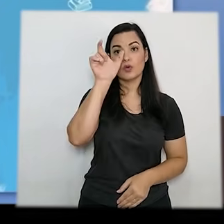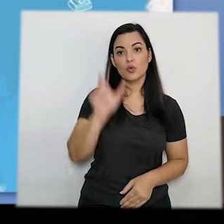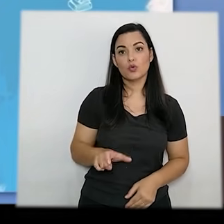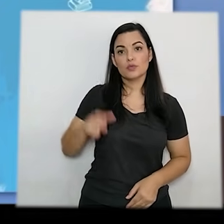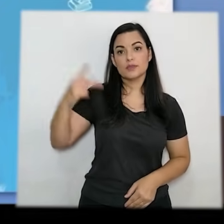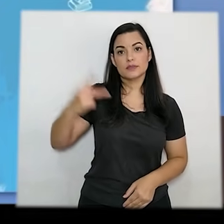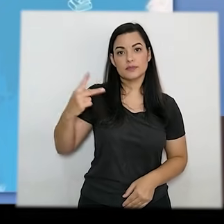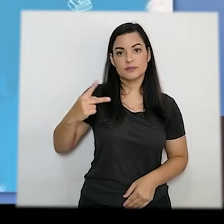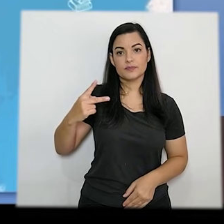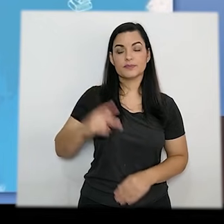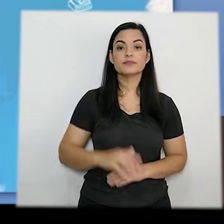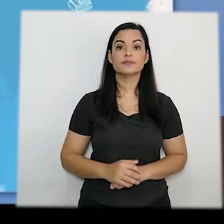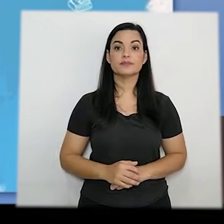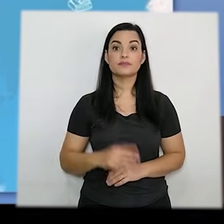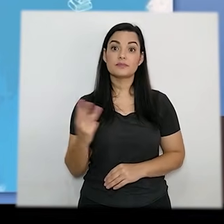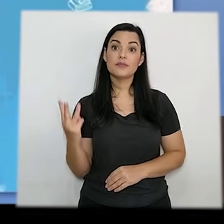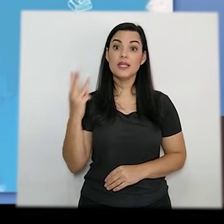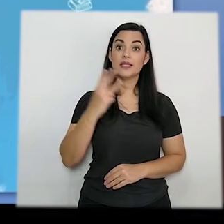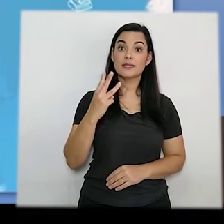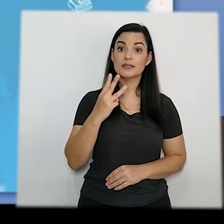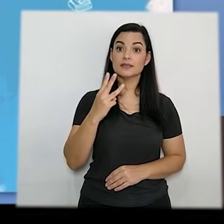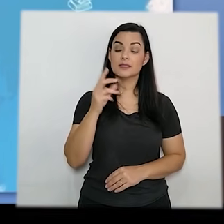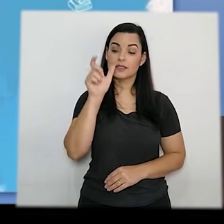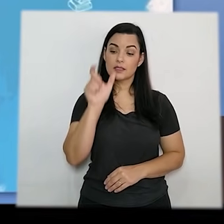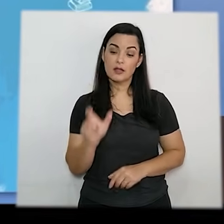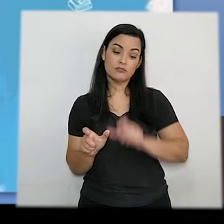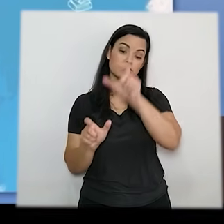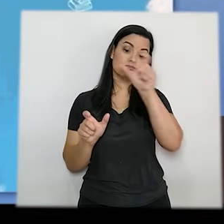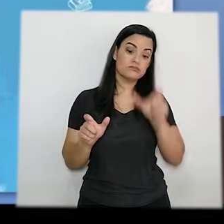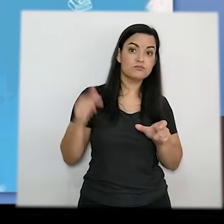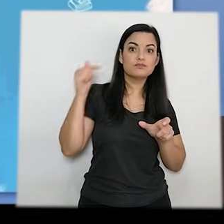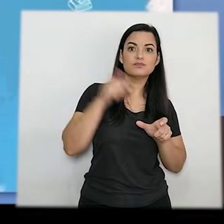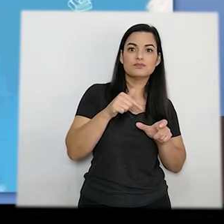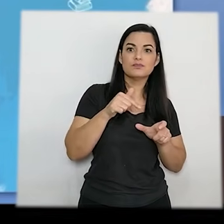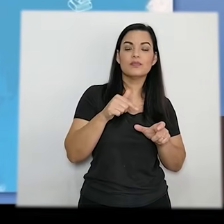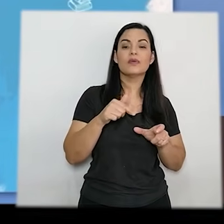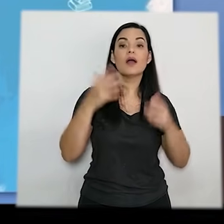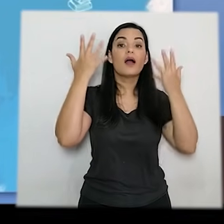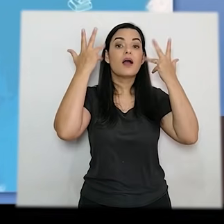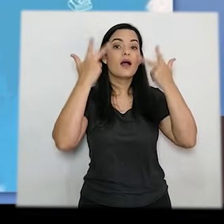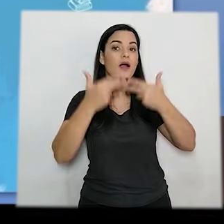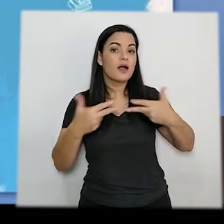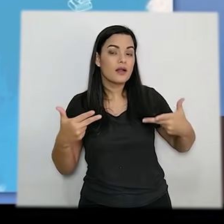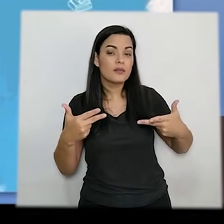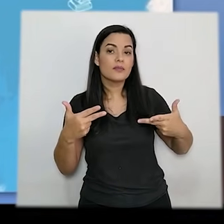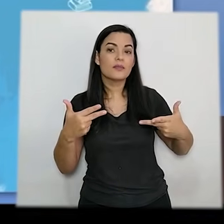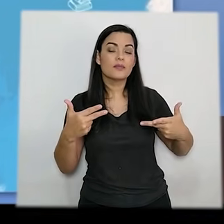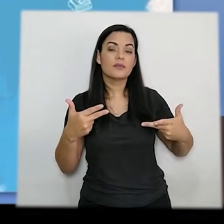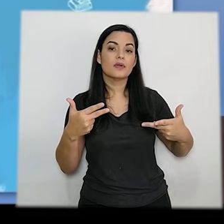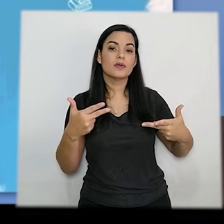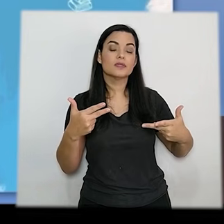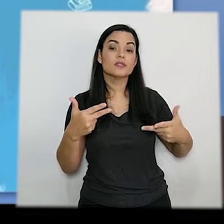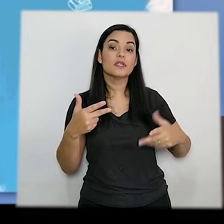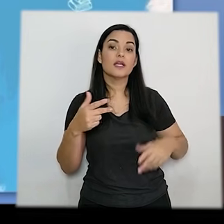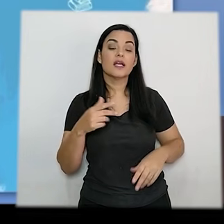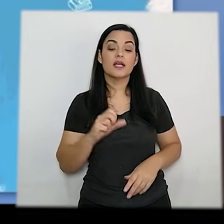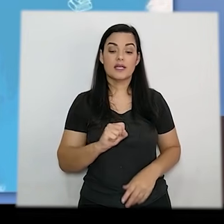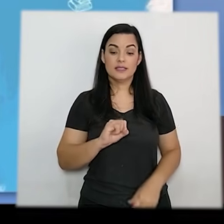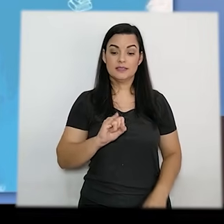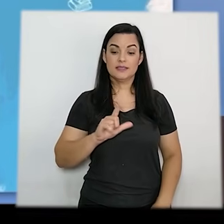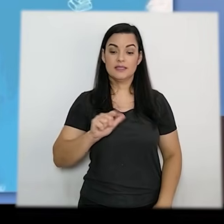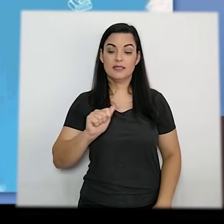coluna. Na terceira coluna, há animais que começam com a mesma sílaba. Então, por